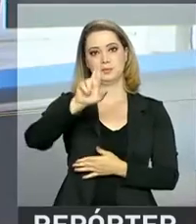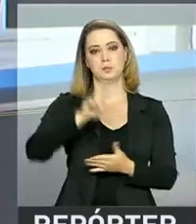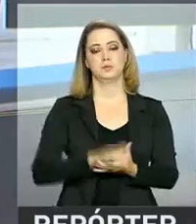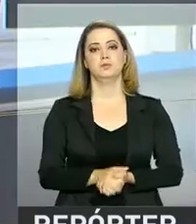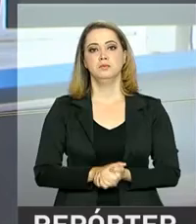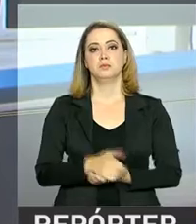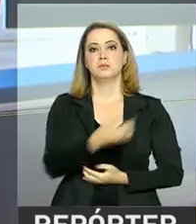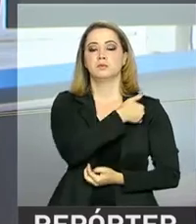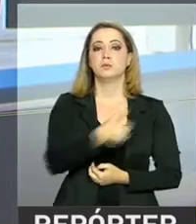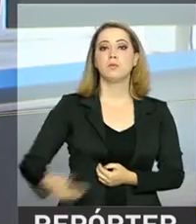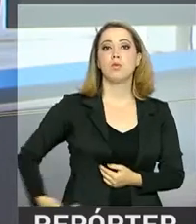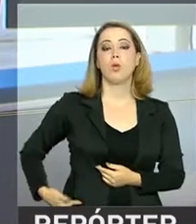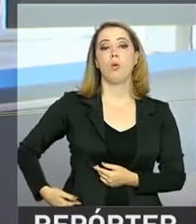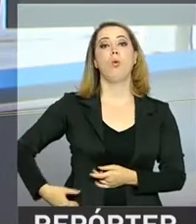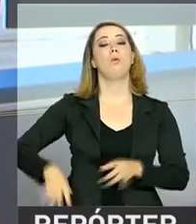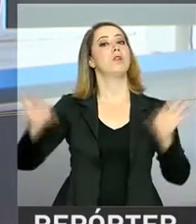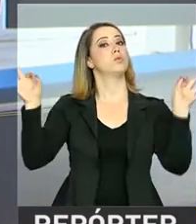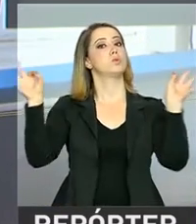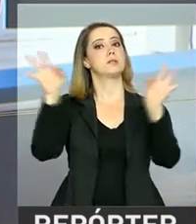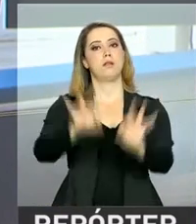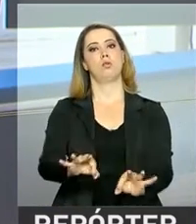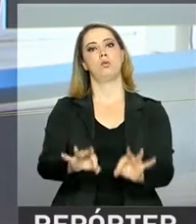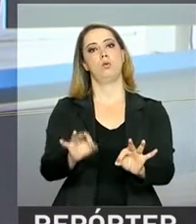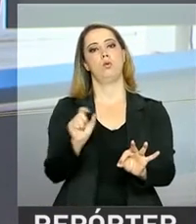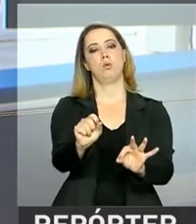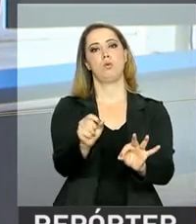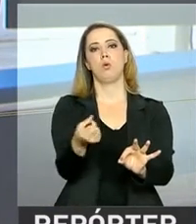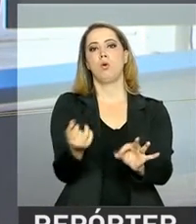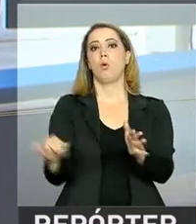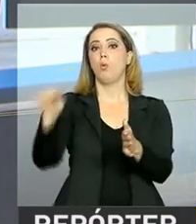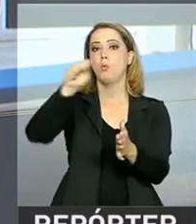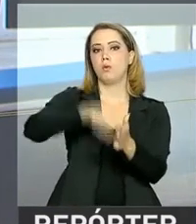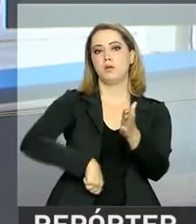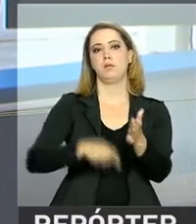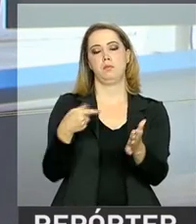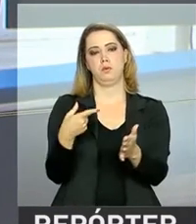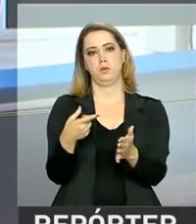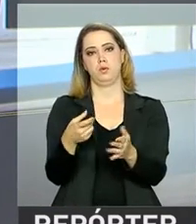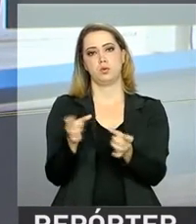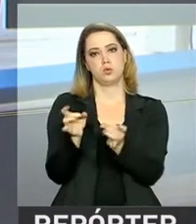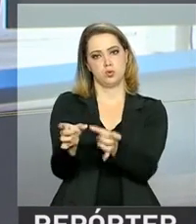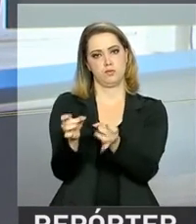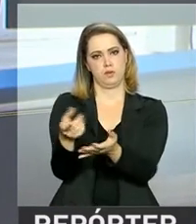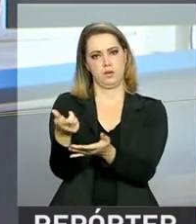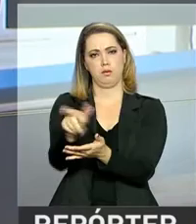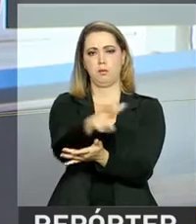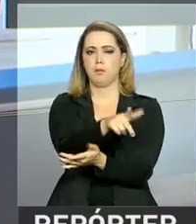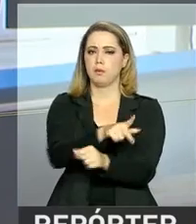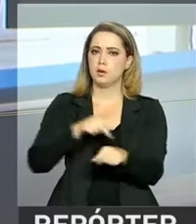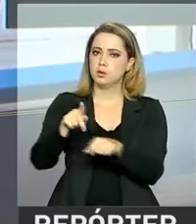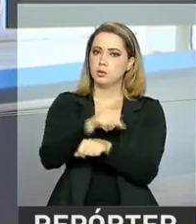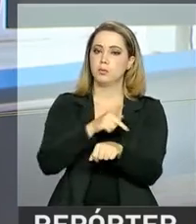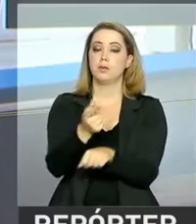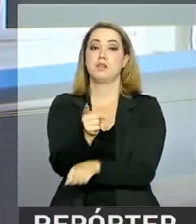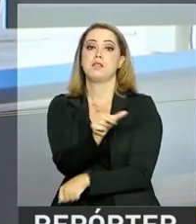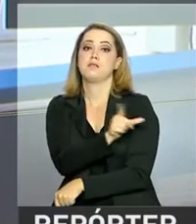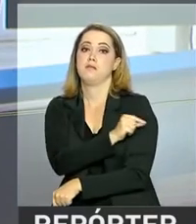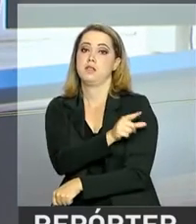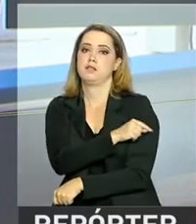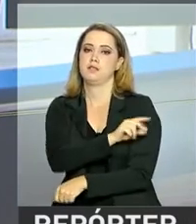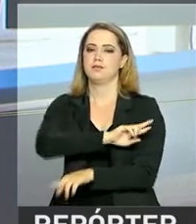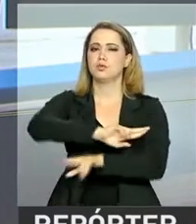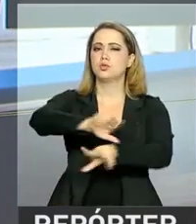o governo zerou a alíquota do imposto de importação para as vacinas contra hepatite hpv ea tríplice